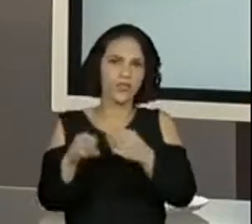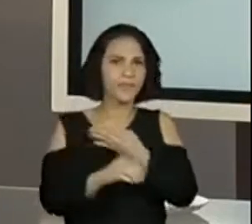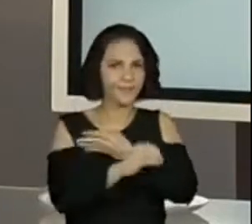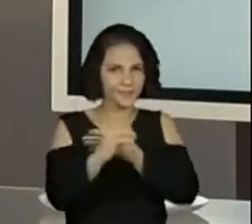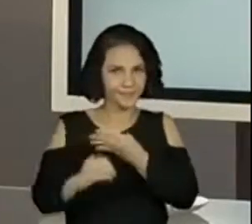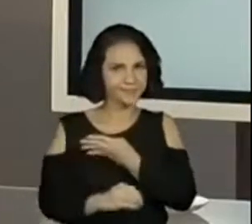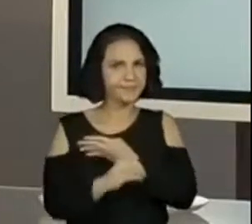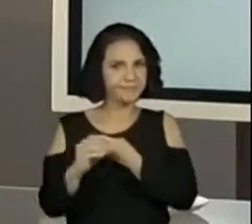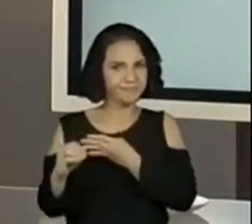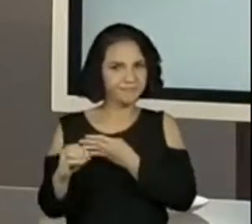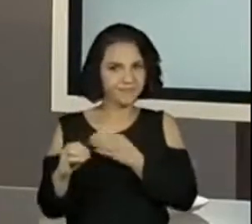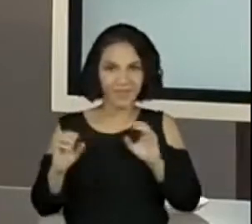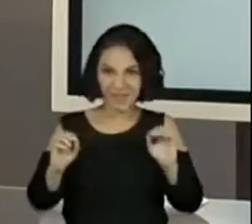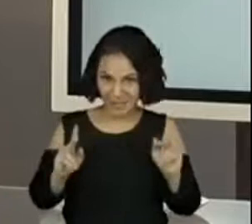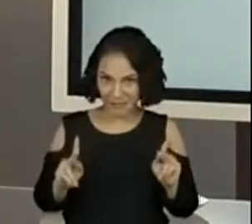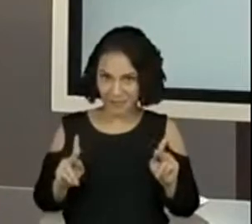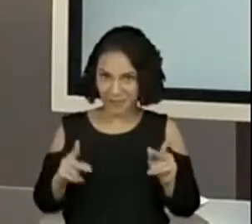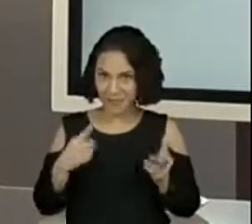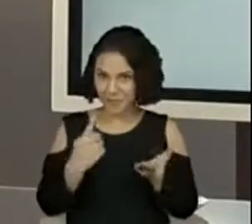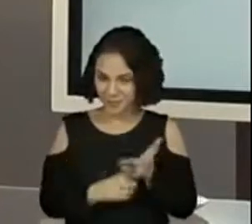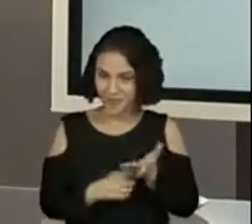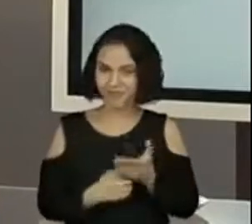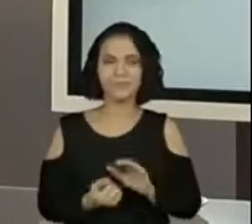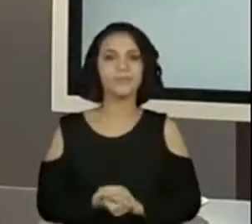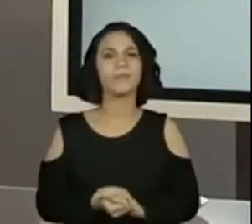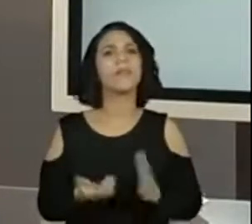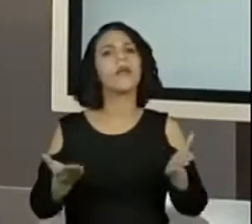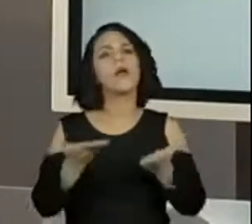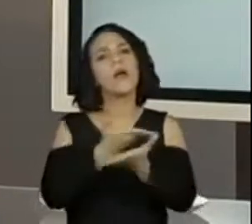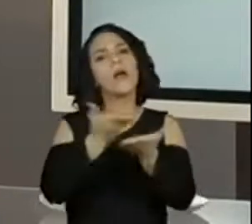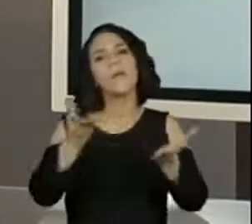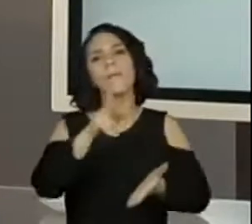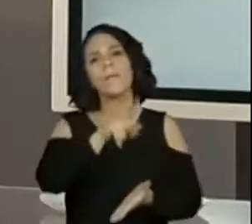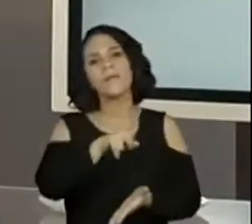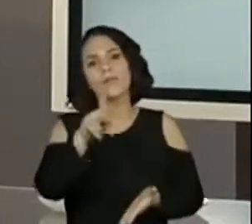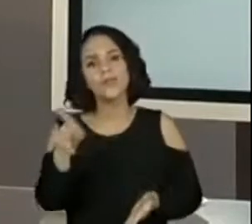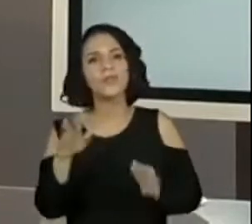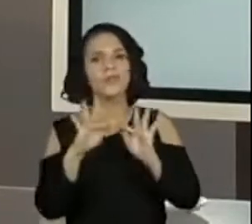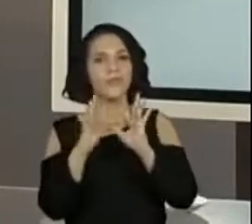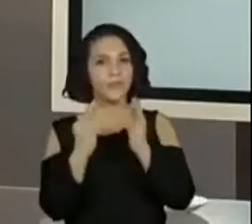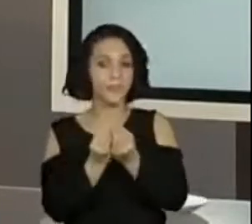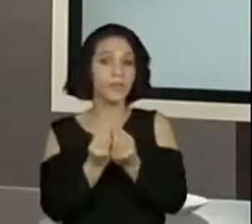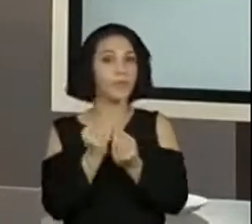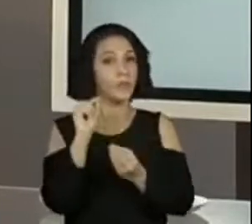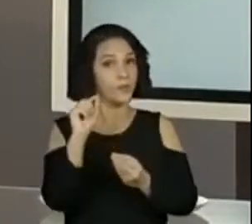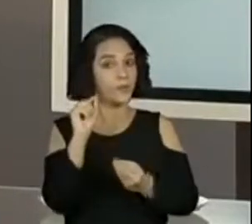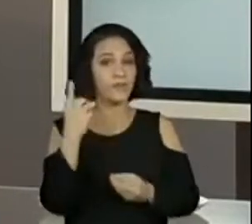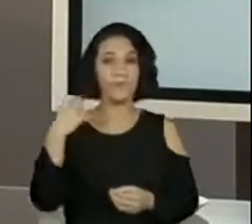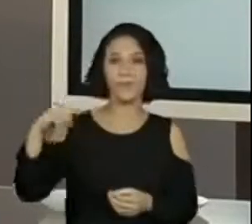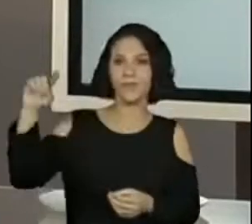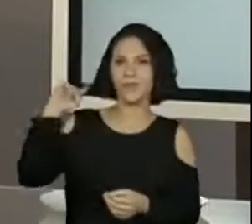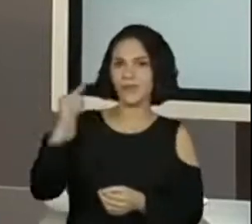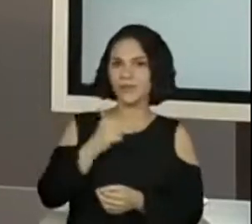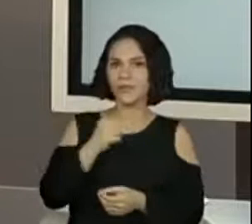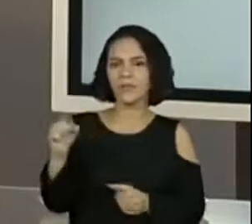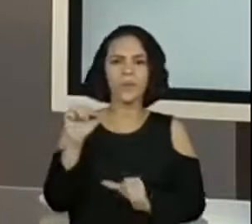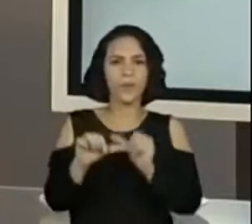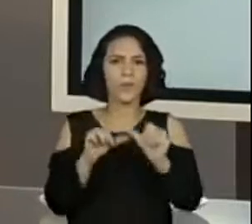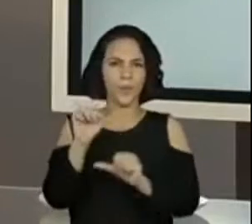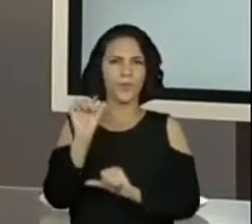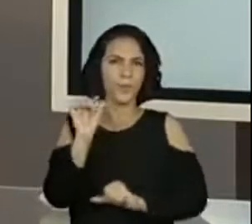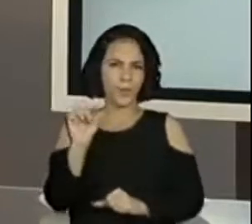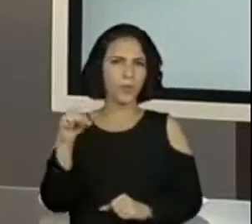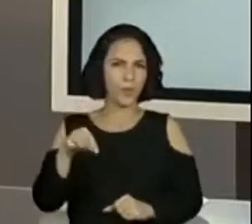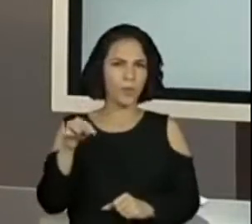de Mídias. Tudo bem? Professores e familiares, desde a semana passada mudou um pouquinho o esquema aqui no Centro